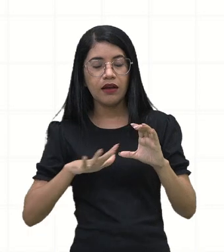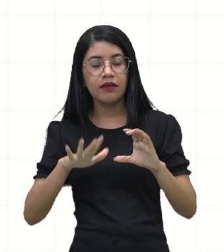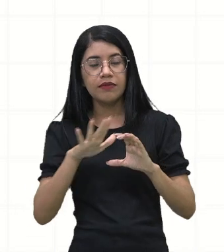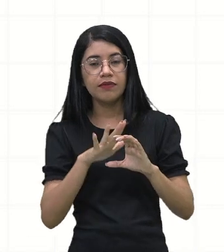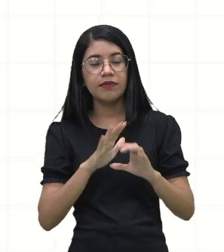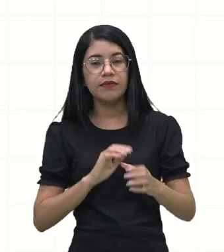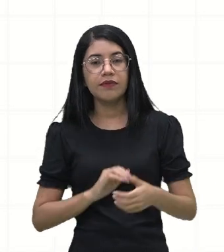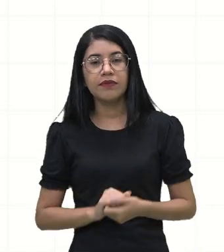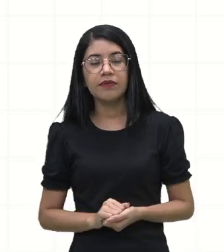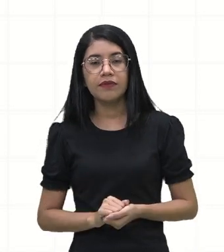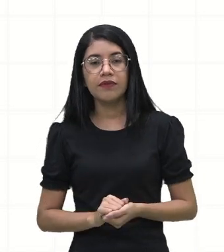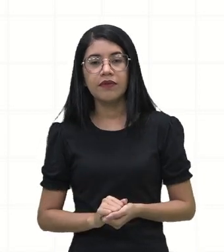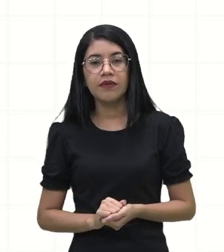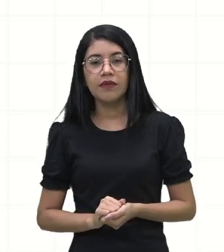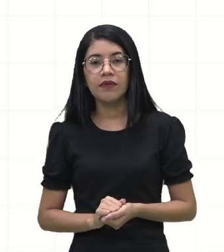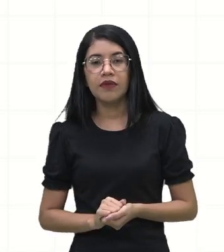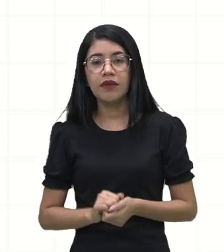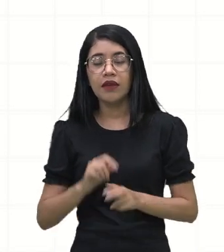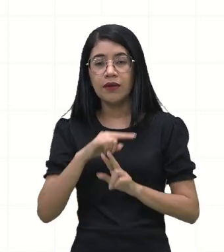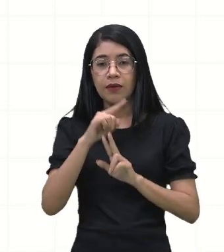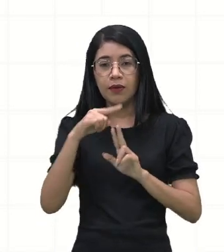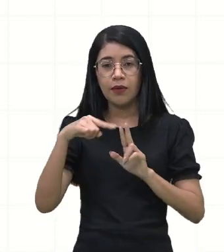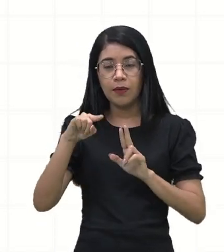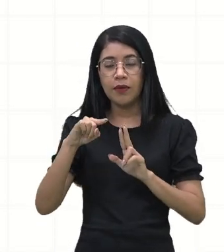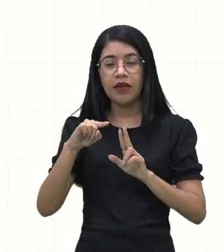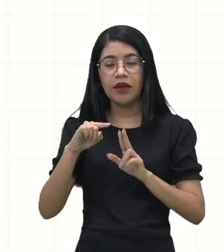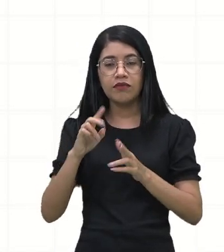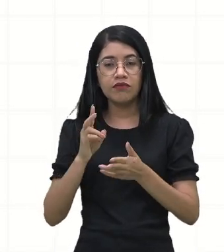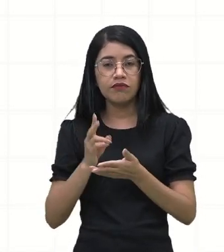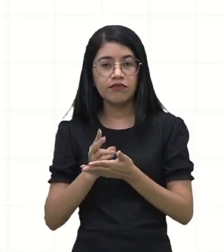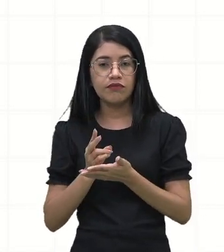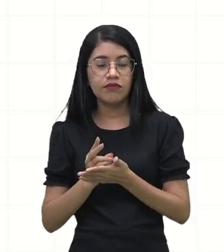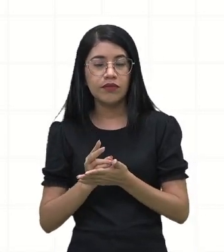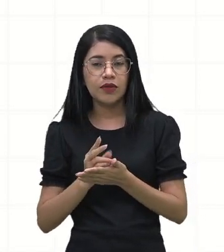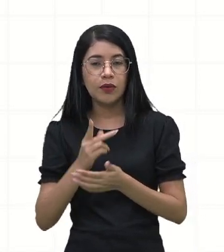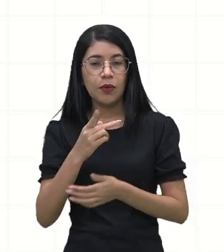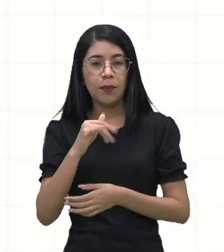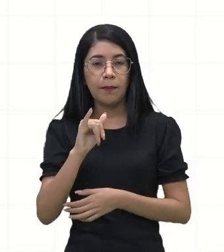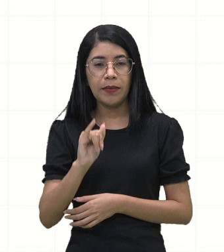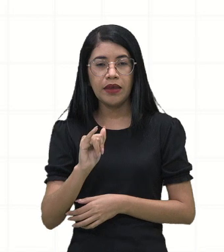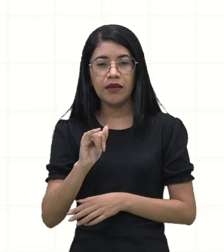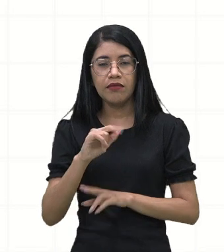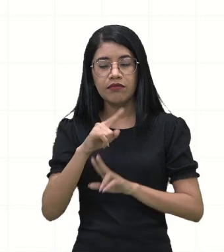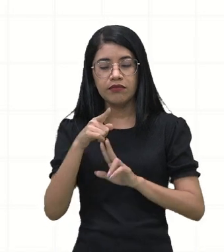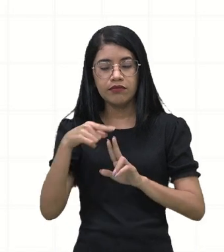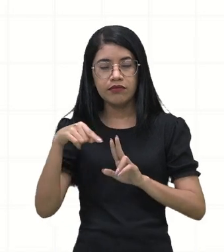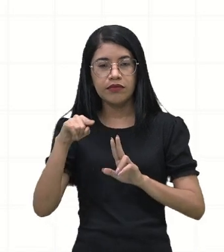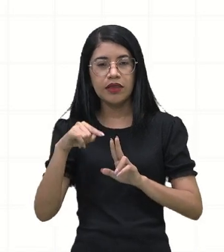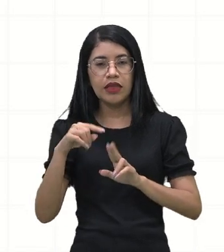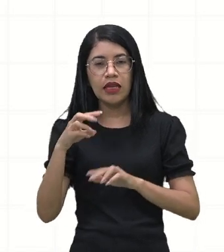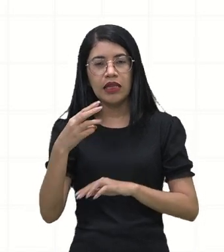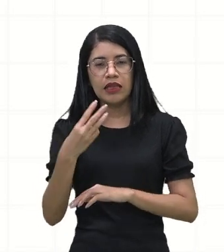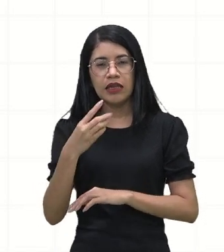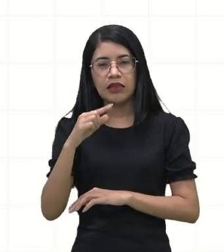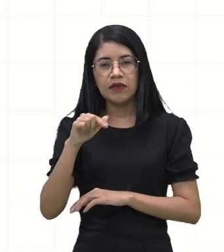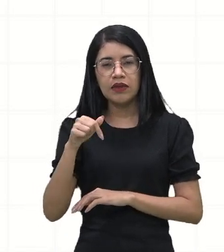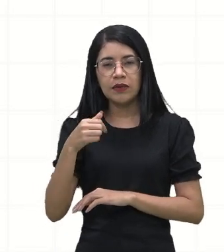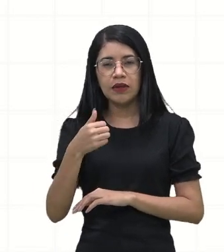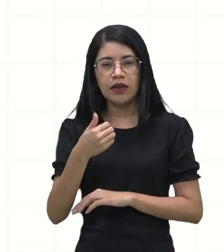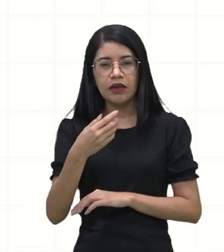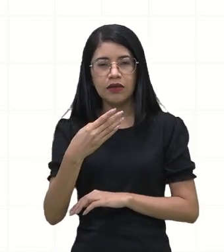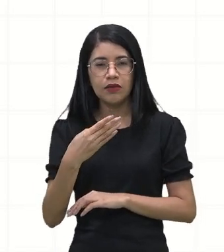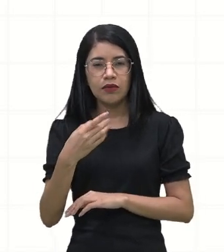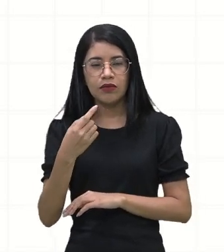círculo. Π é a constante π, aproximadamente 3,14. Aí nós temos aqui mais 3 casas decimais, ou 5 casas